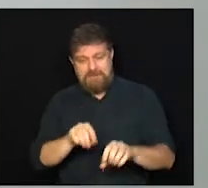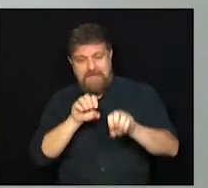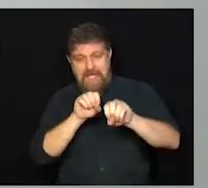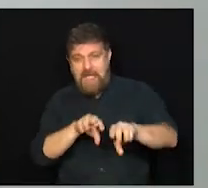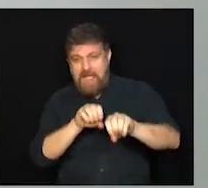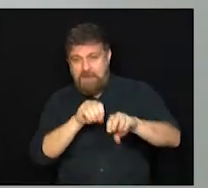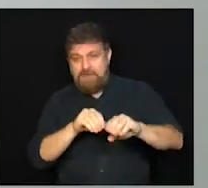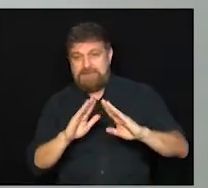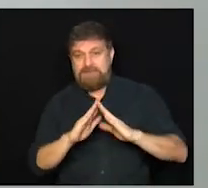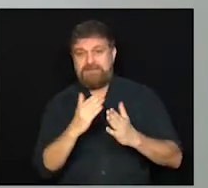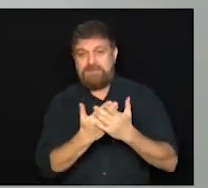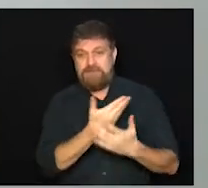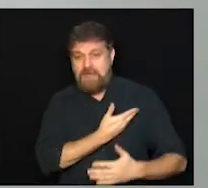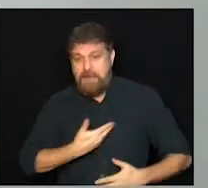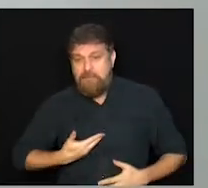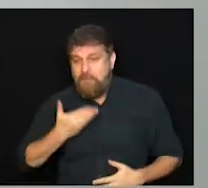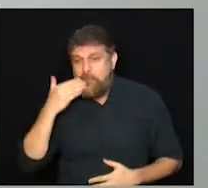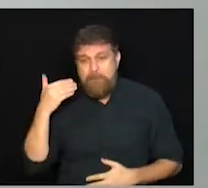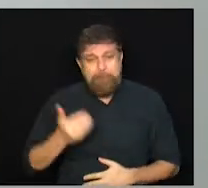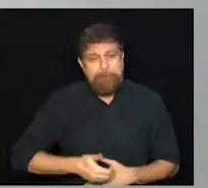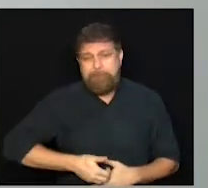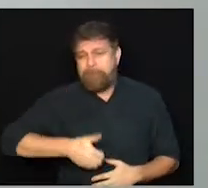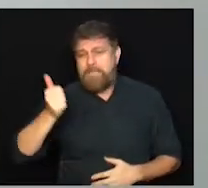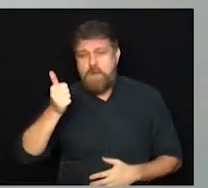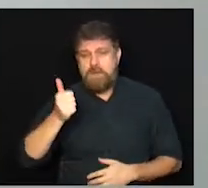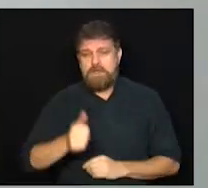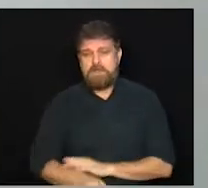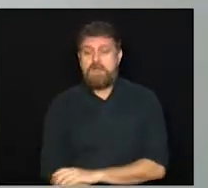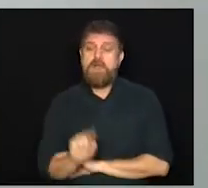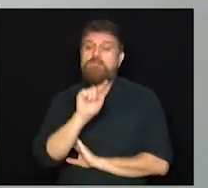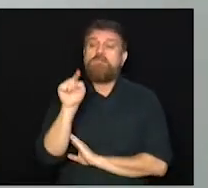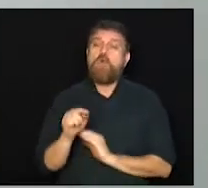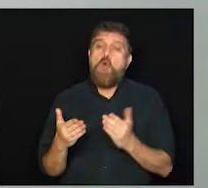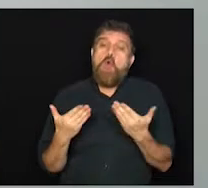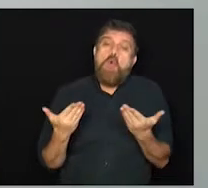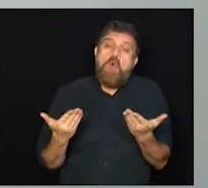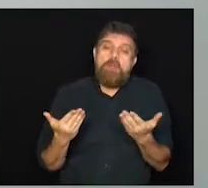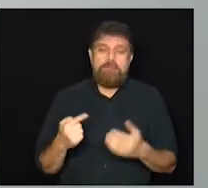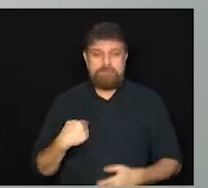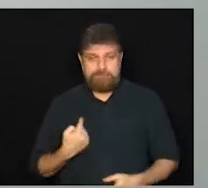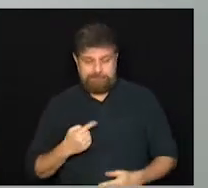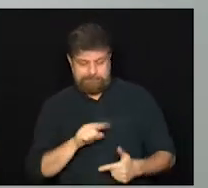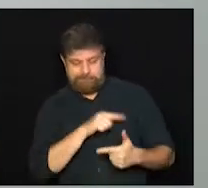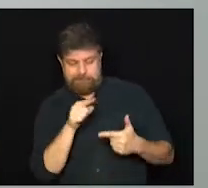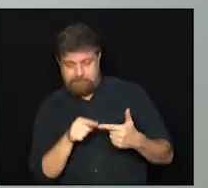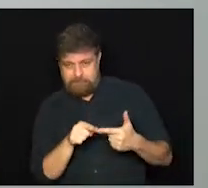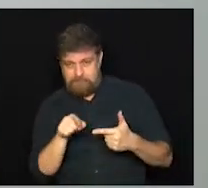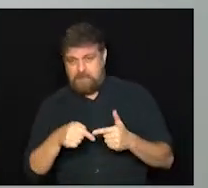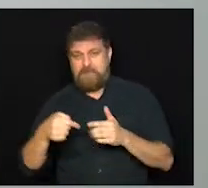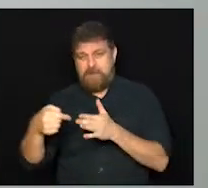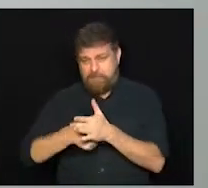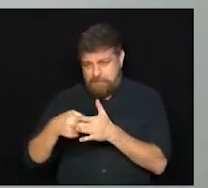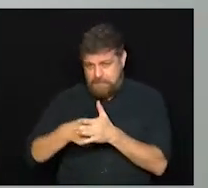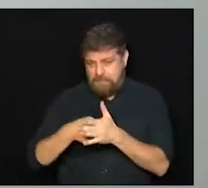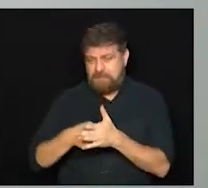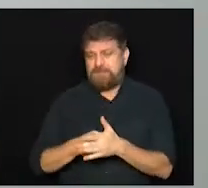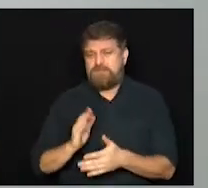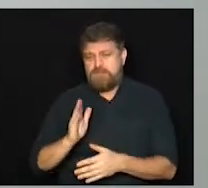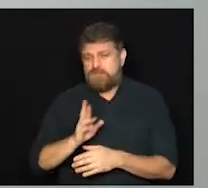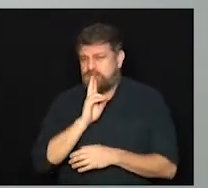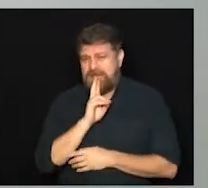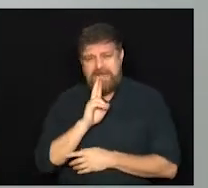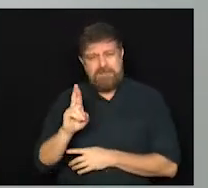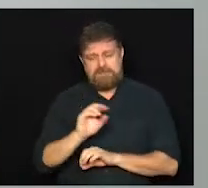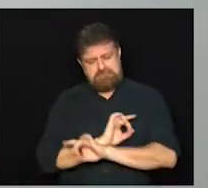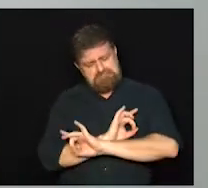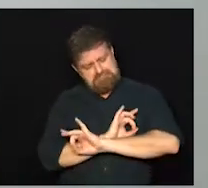seja melhorado? Outra coisa, né? A maioria dos questionamentos, como eu disse, você respondeu, agradeço. E se você